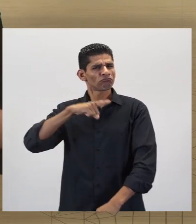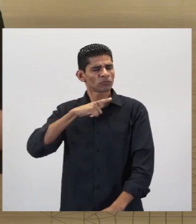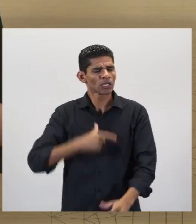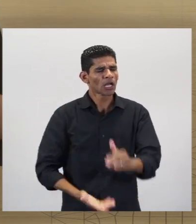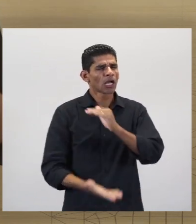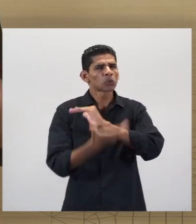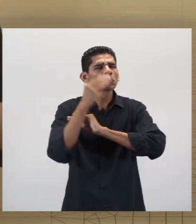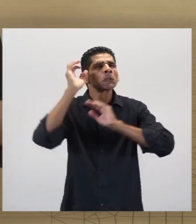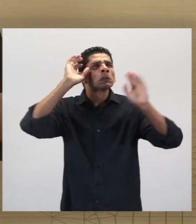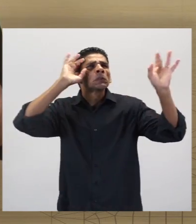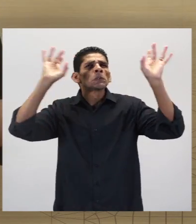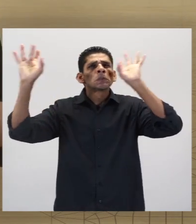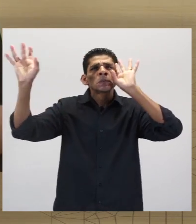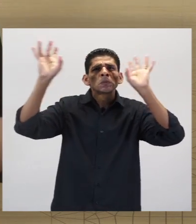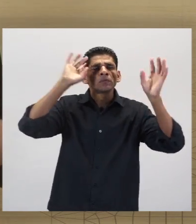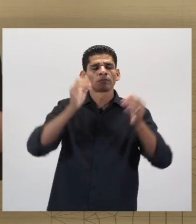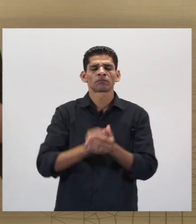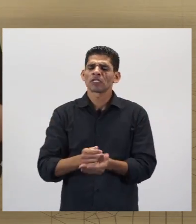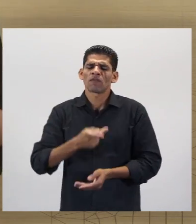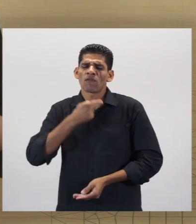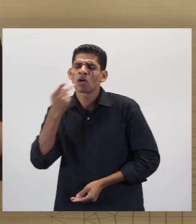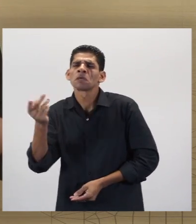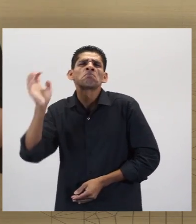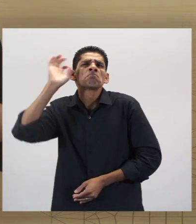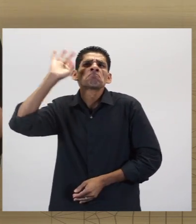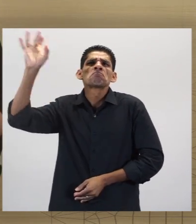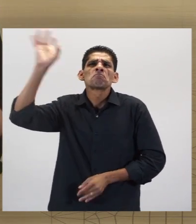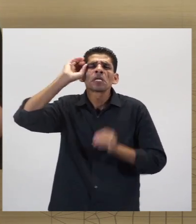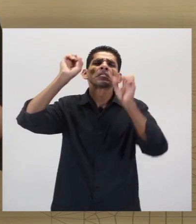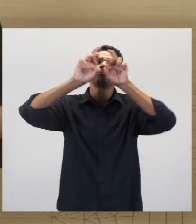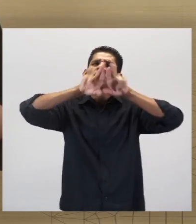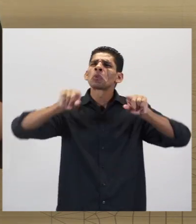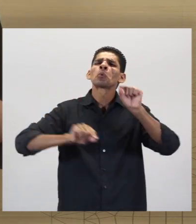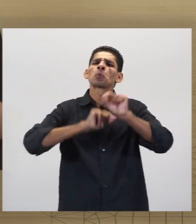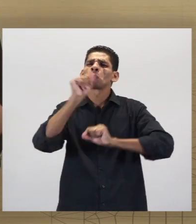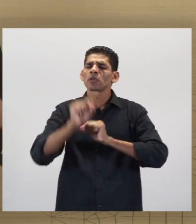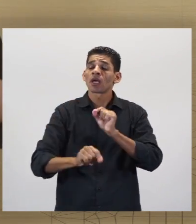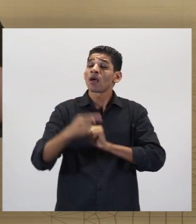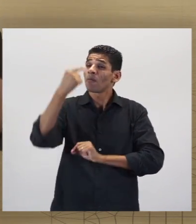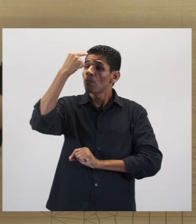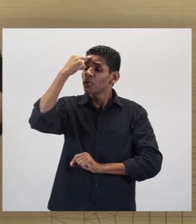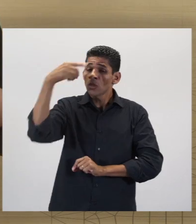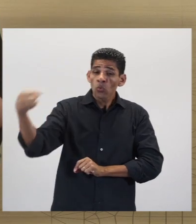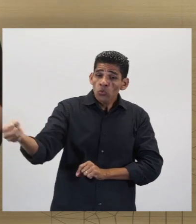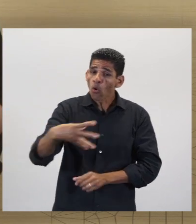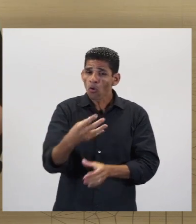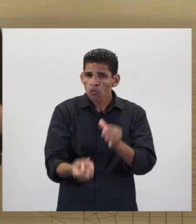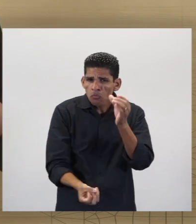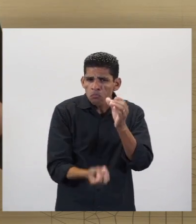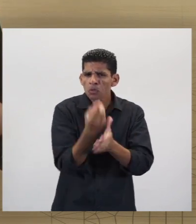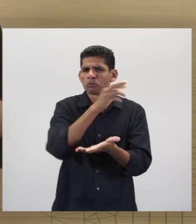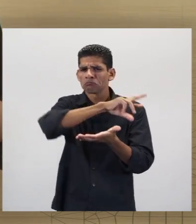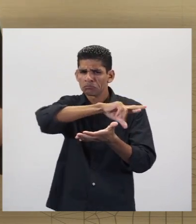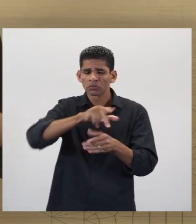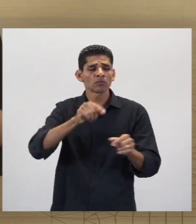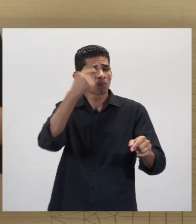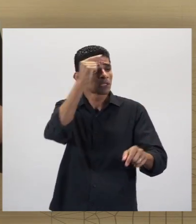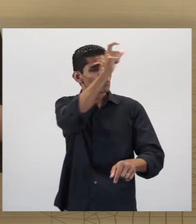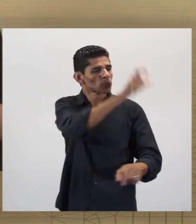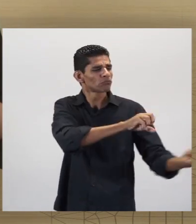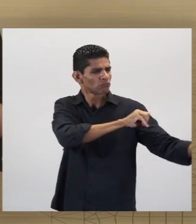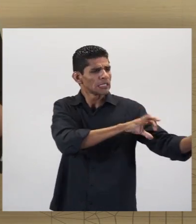pensamento. Quando falamos de correntes, temos diferentes formas ou concepções como se pode ser conduzida a educação. Daí